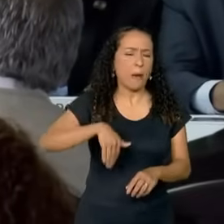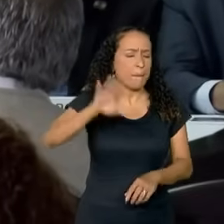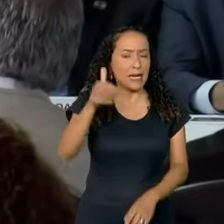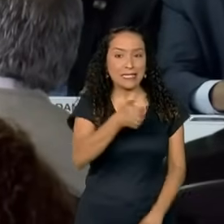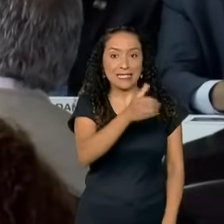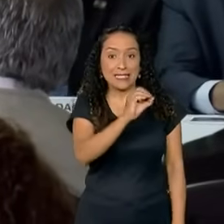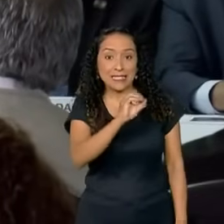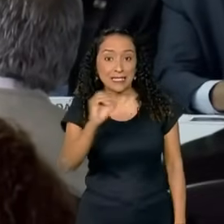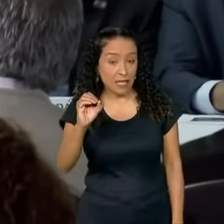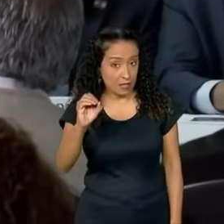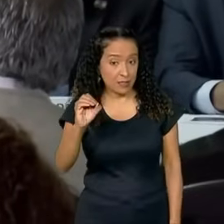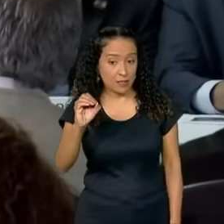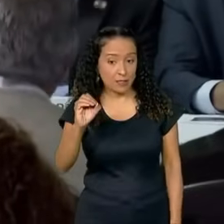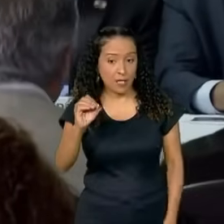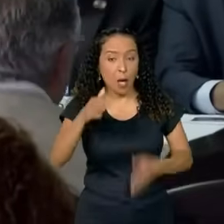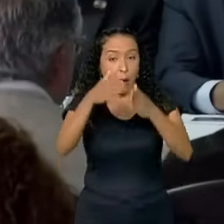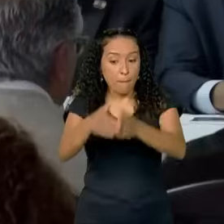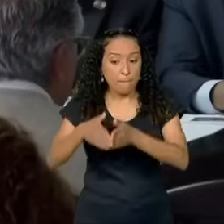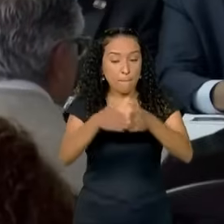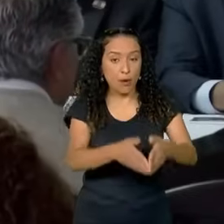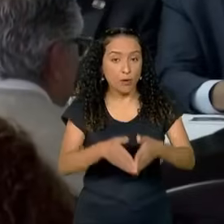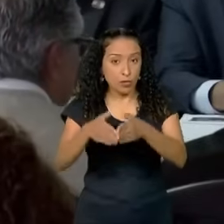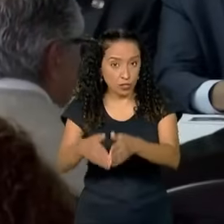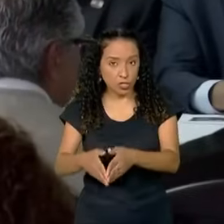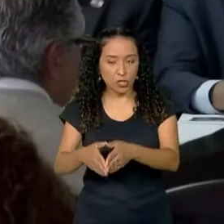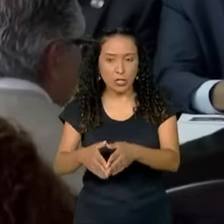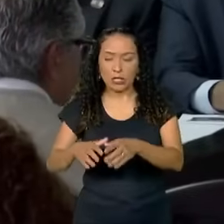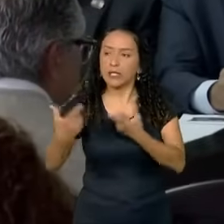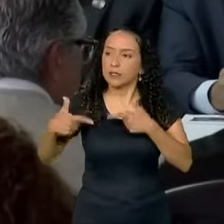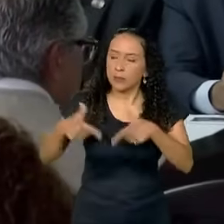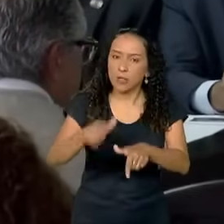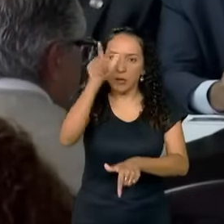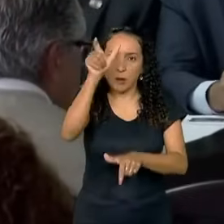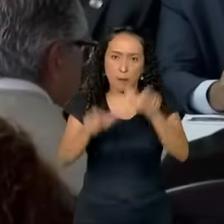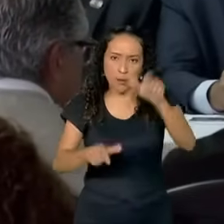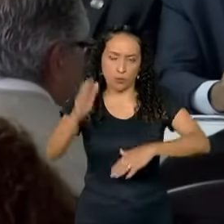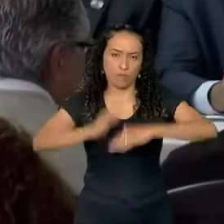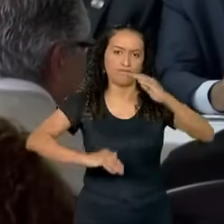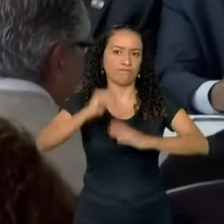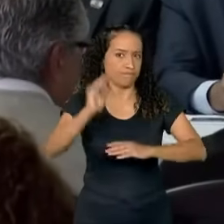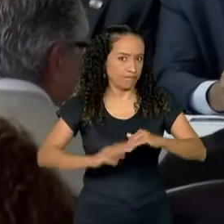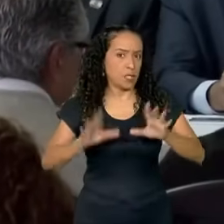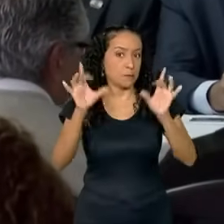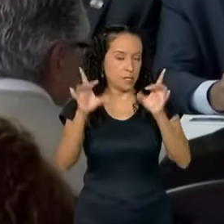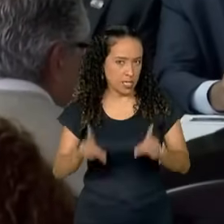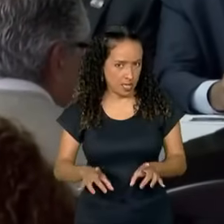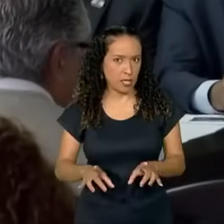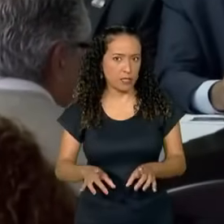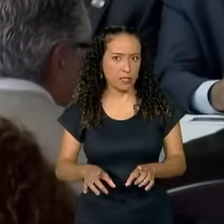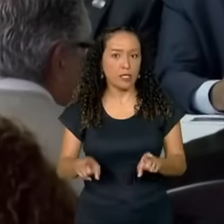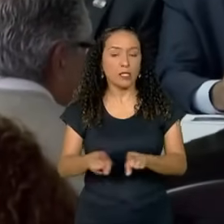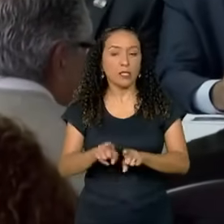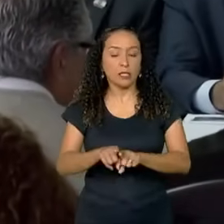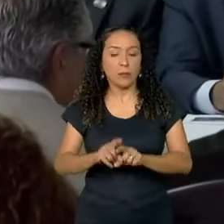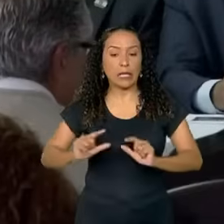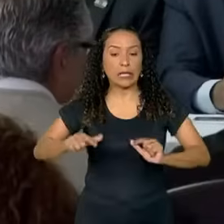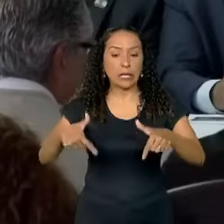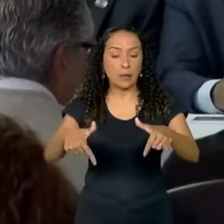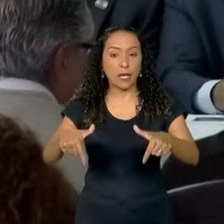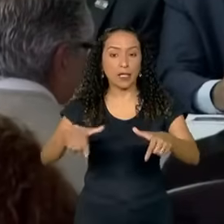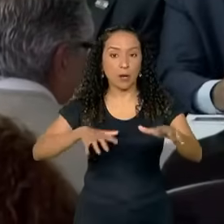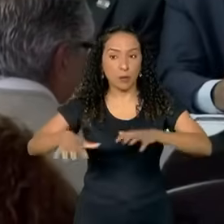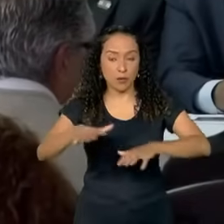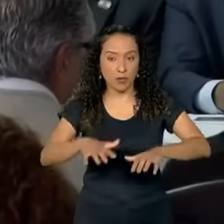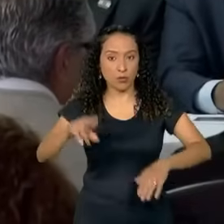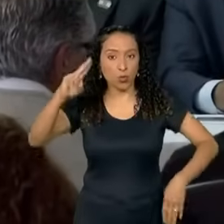100 botes, barcos, trabalhando com pessoal especializado, e entre o efetivo mobilizado